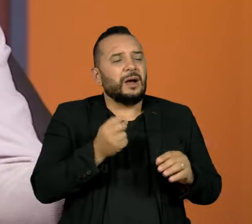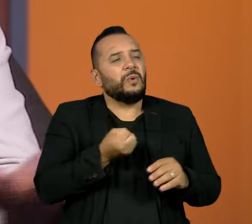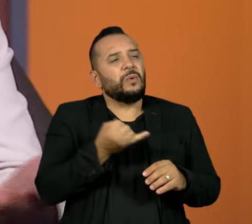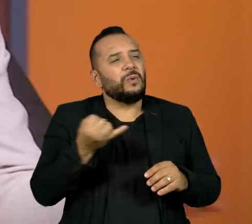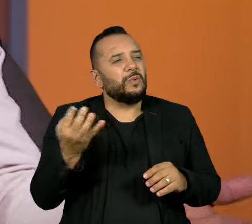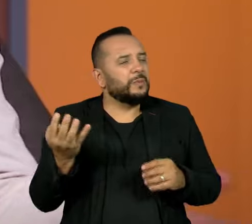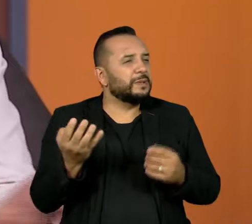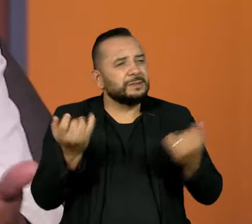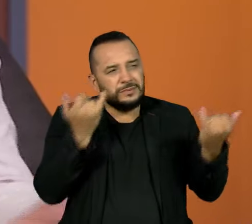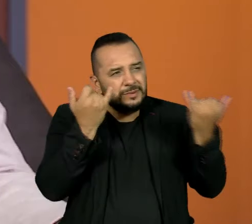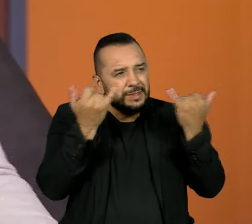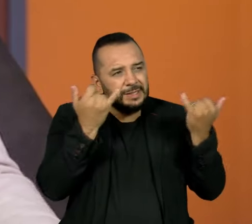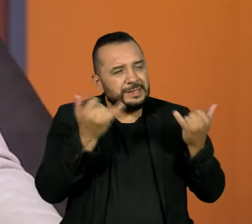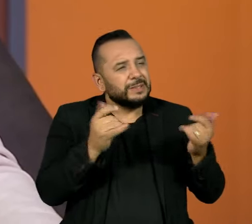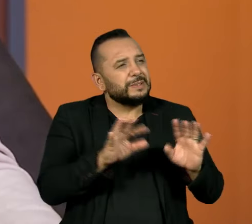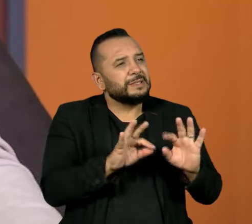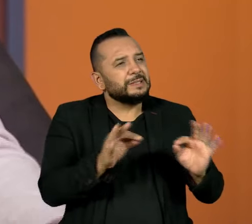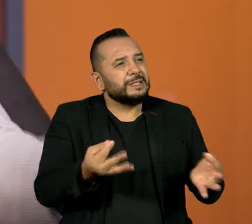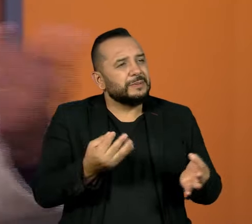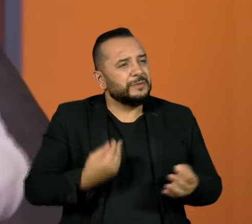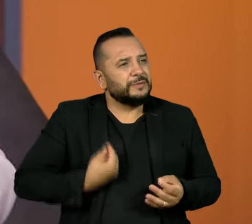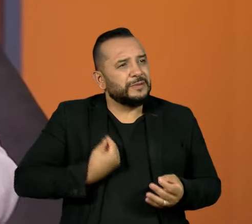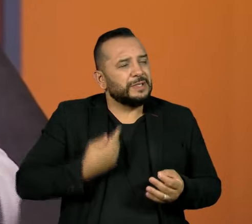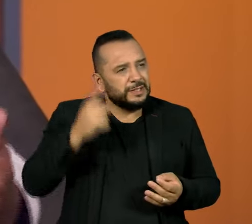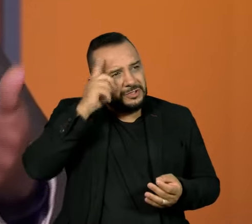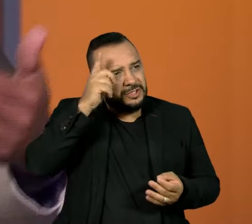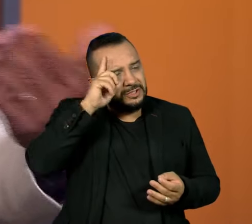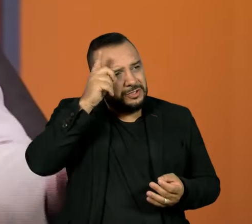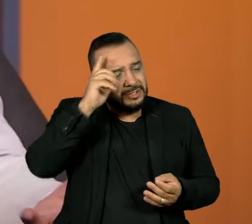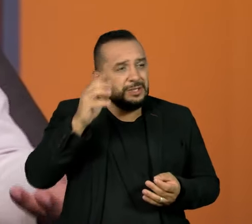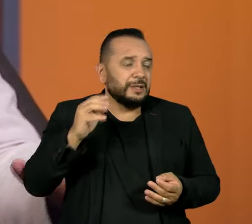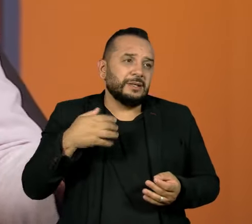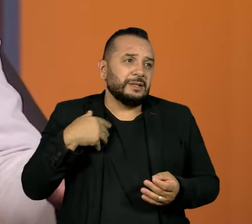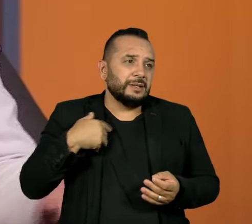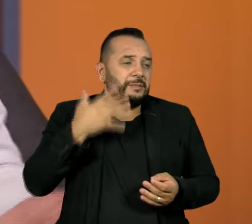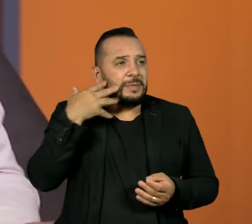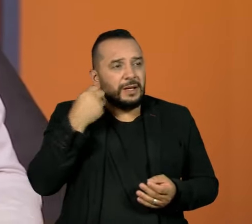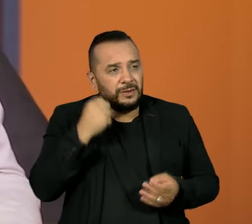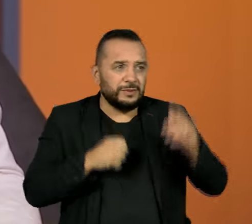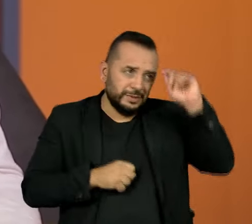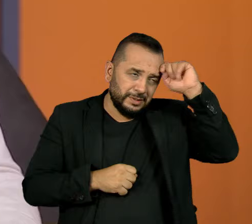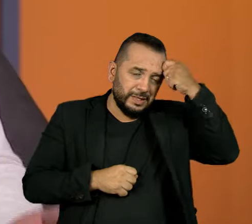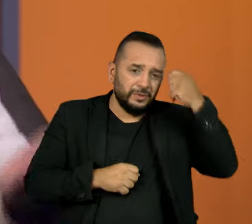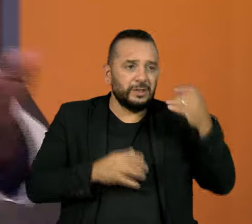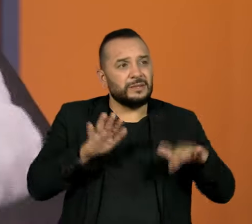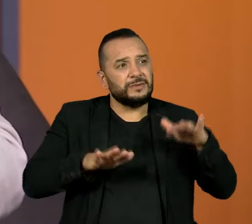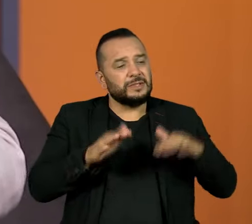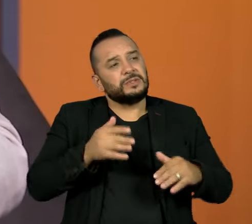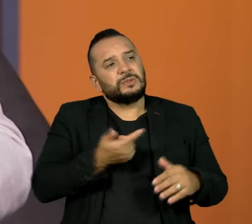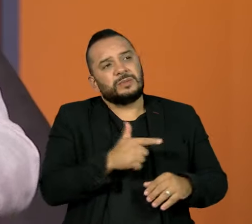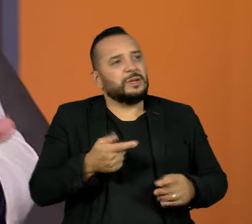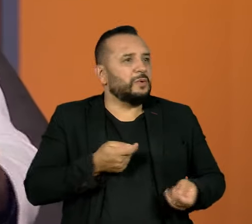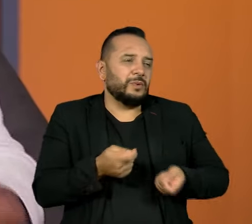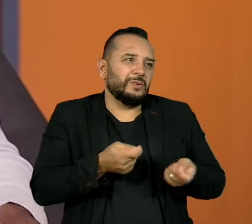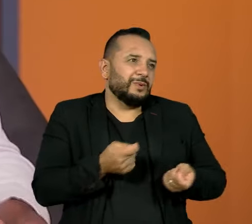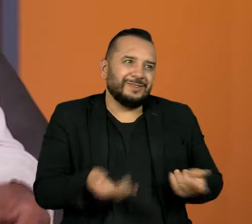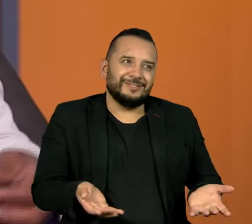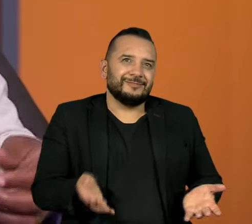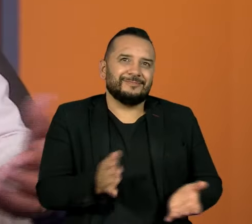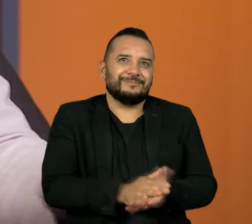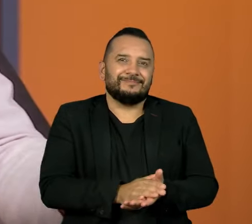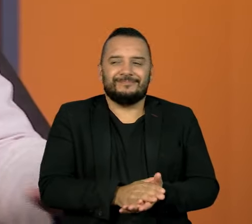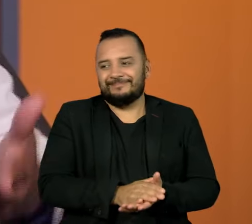né, de relacionamento do dia a dia que nem negros e que nem brancos têm o controle, não é? Então, a gente normalmente